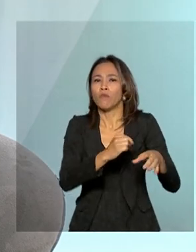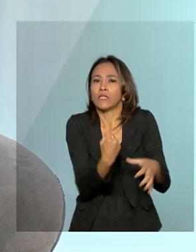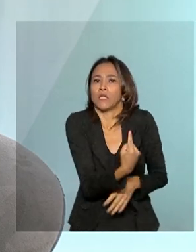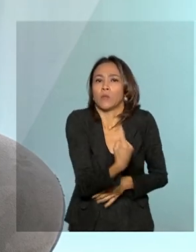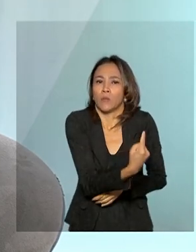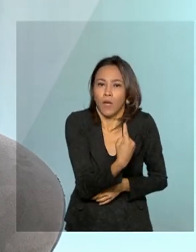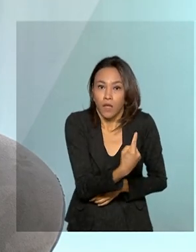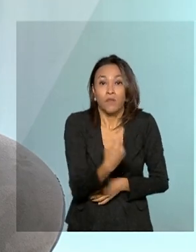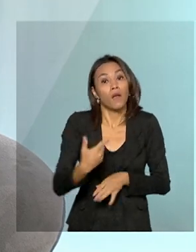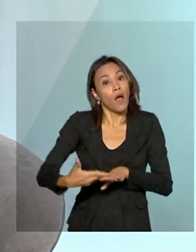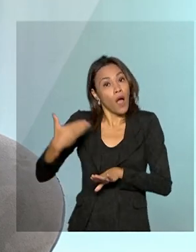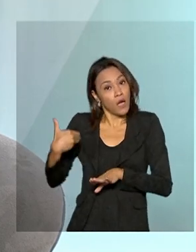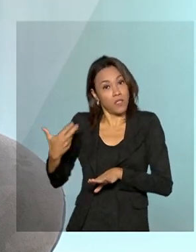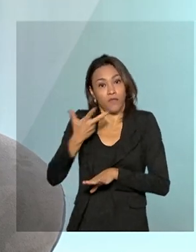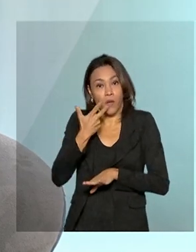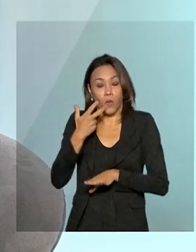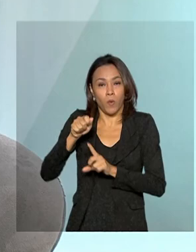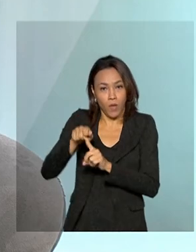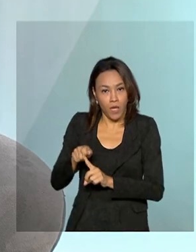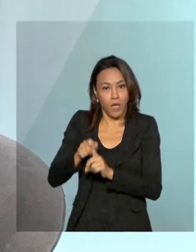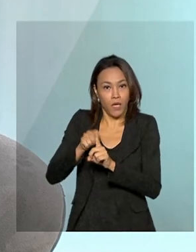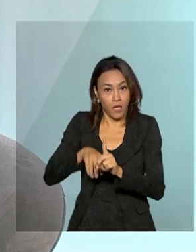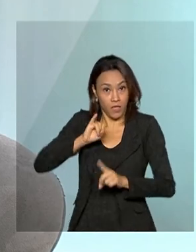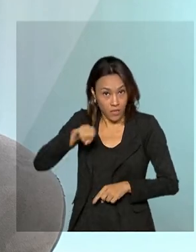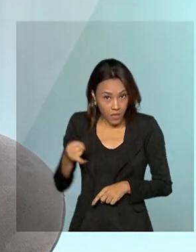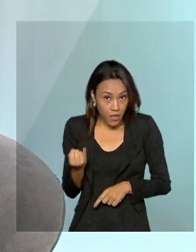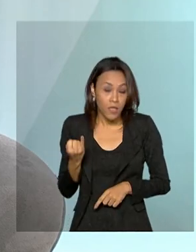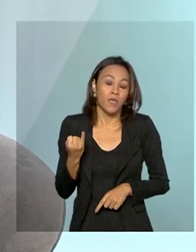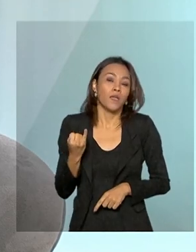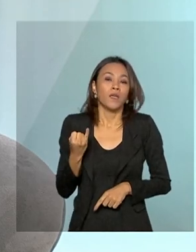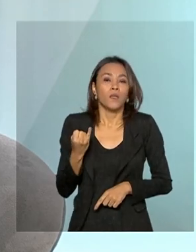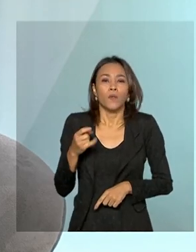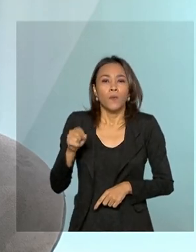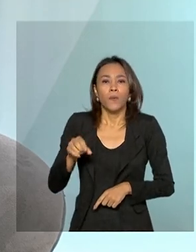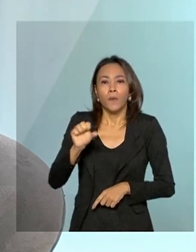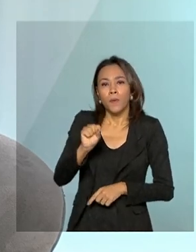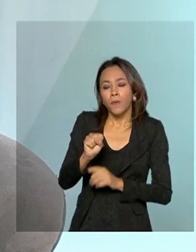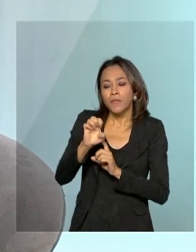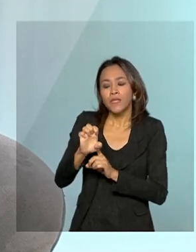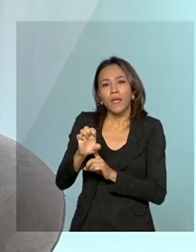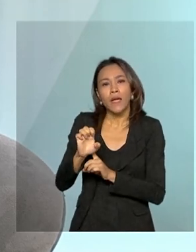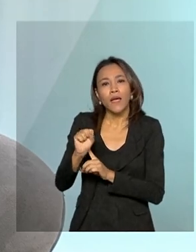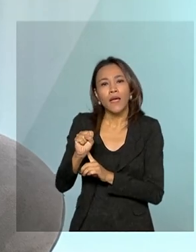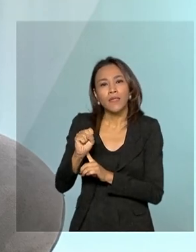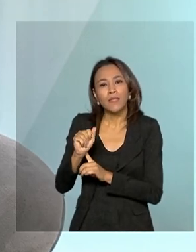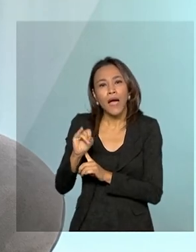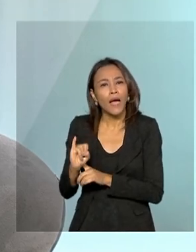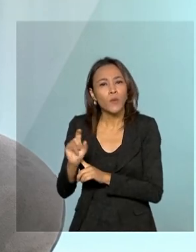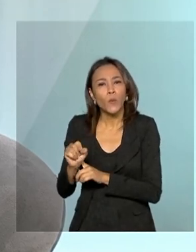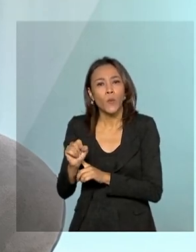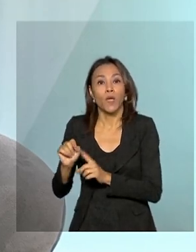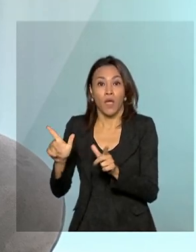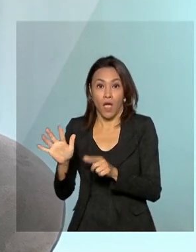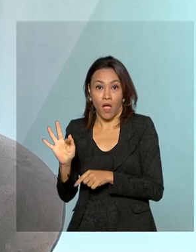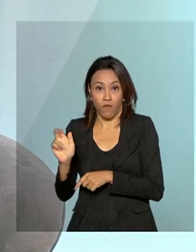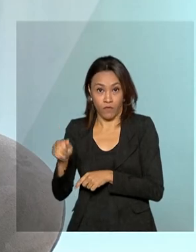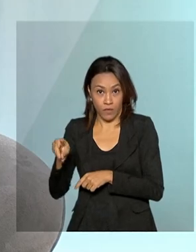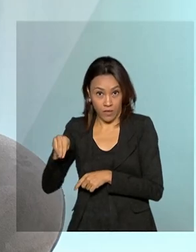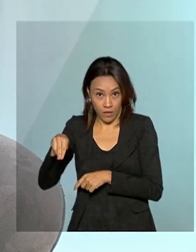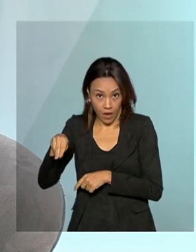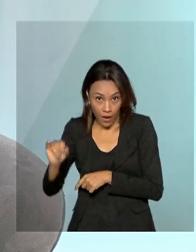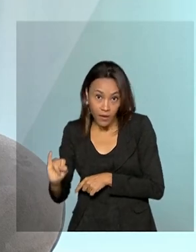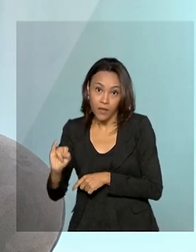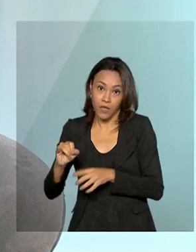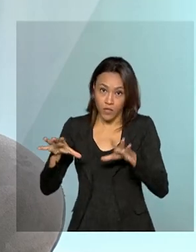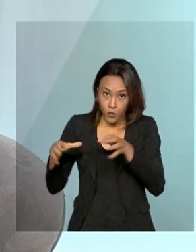disse logo no início, em janeiro, a CESAI e a FUNAI já determinaram que os povos não saíssem, já